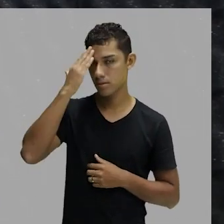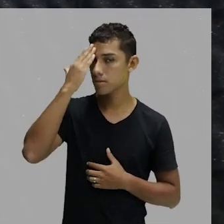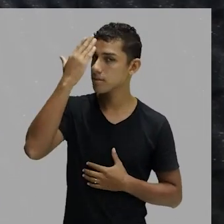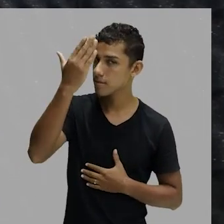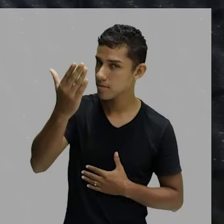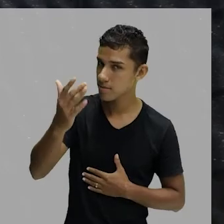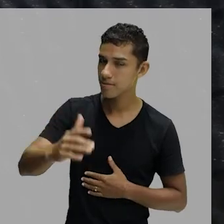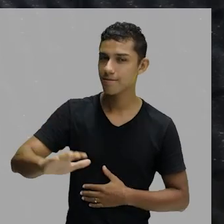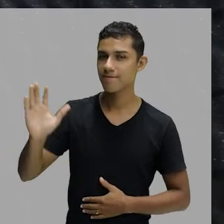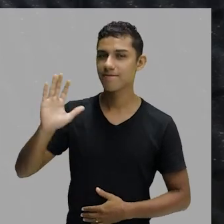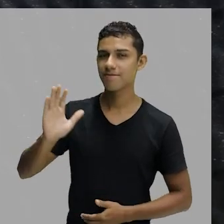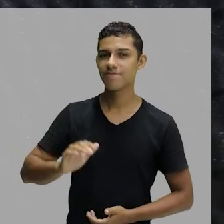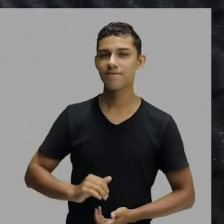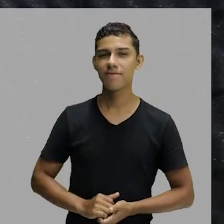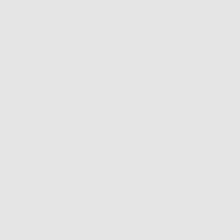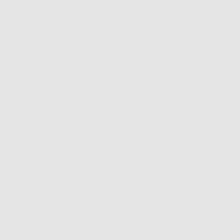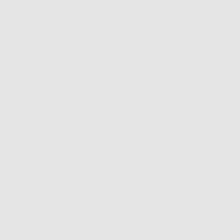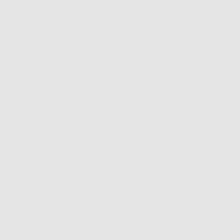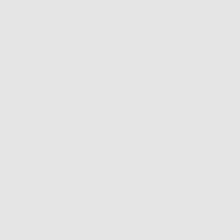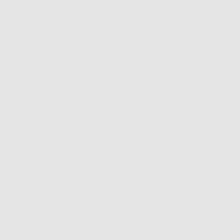Obrigado e até a próxima.